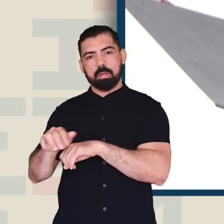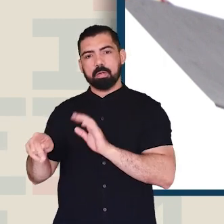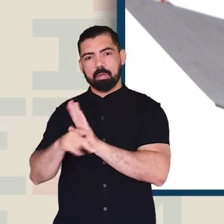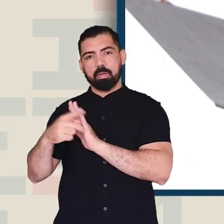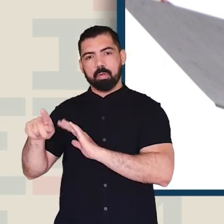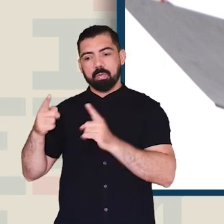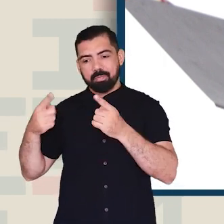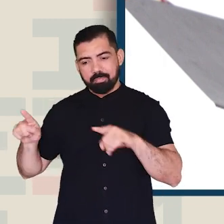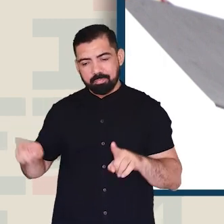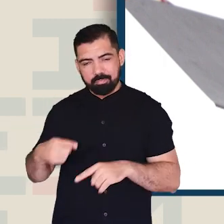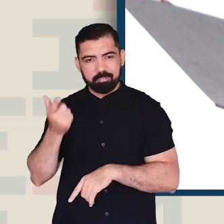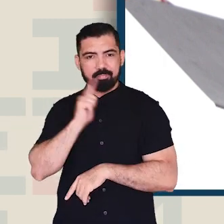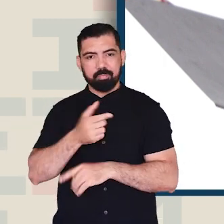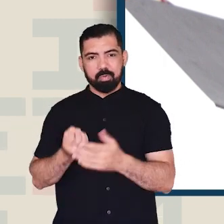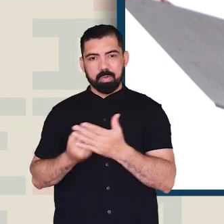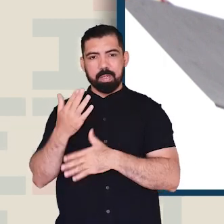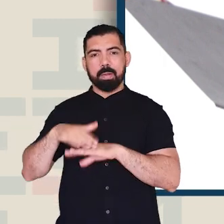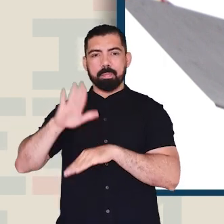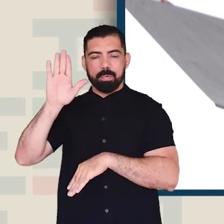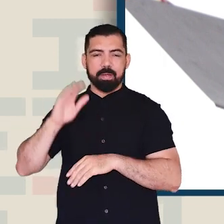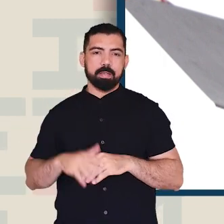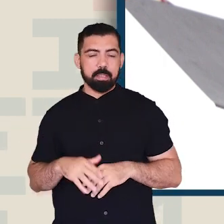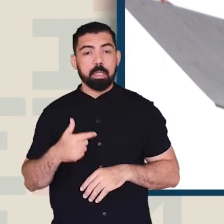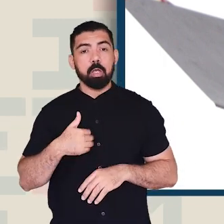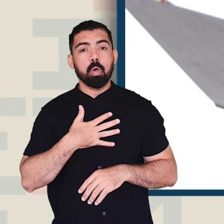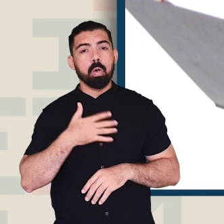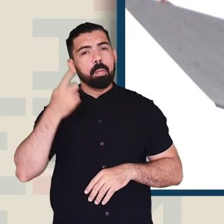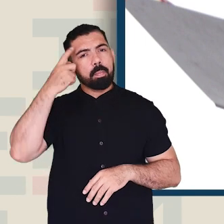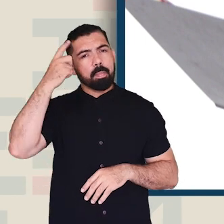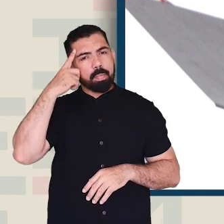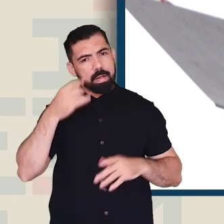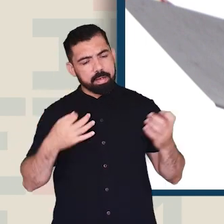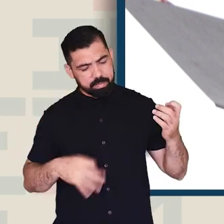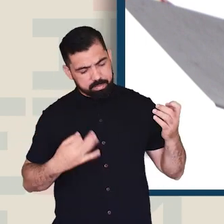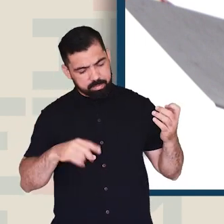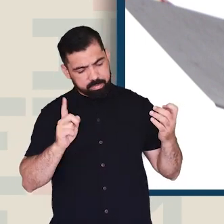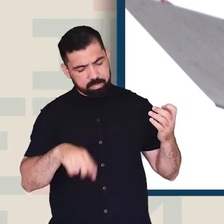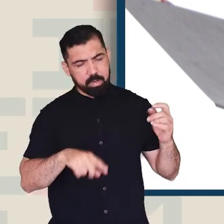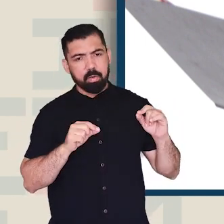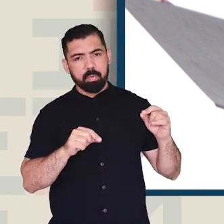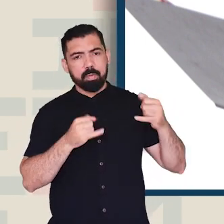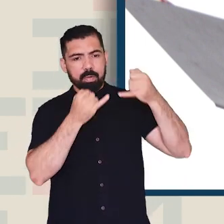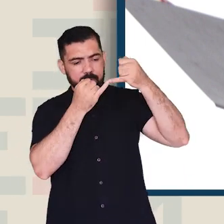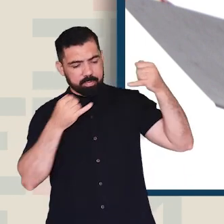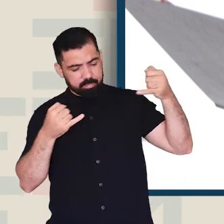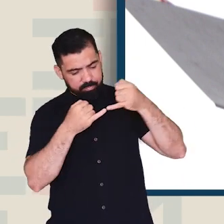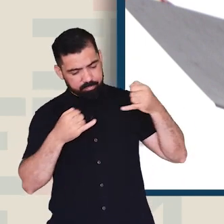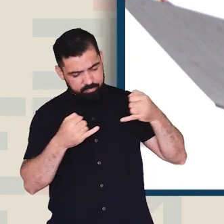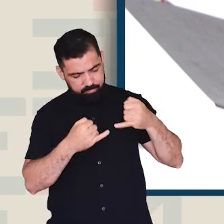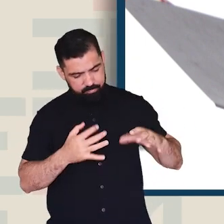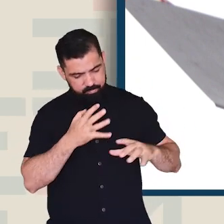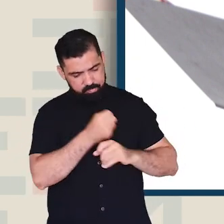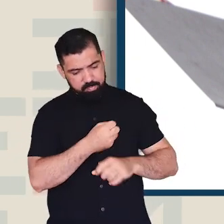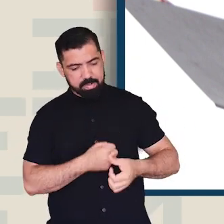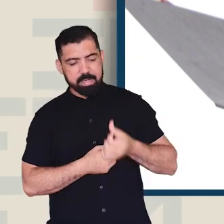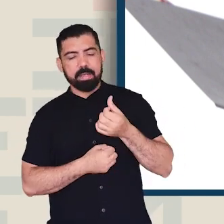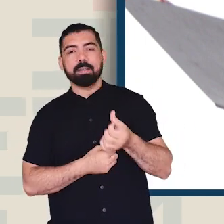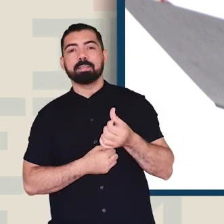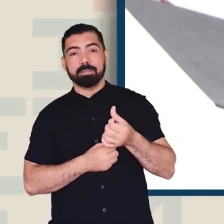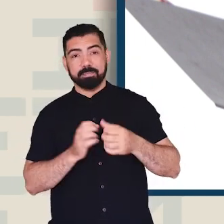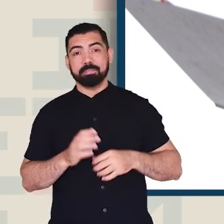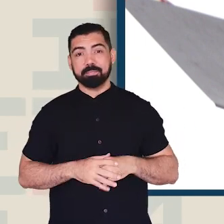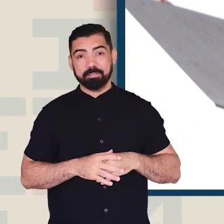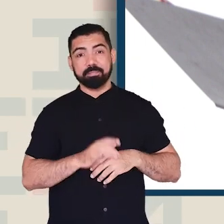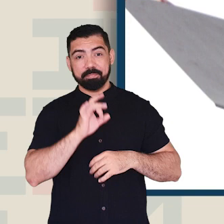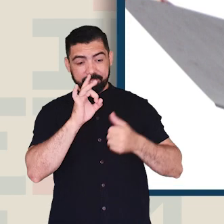a composição, né? Então, assim, eu gosto de pensar no instrumento como se fossem 6 pianos, né? Como ele falou. Então, cada